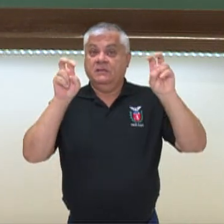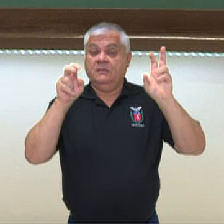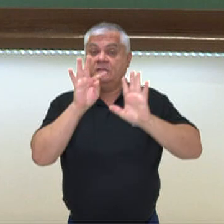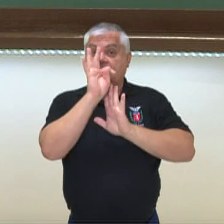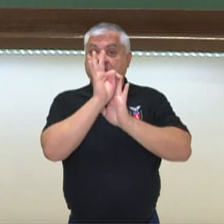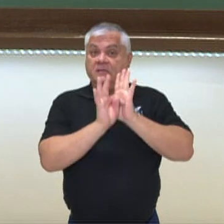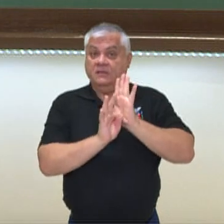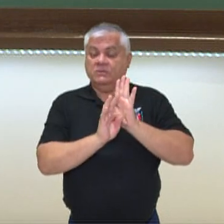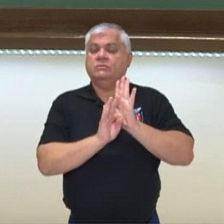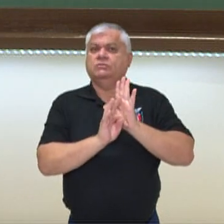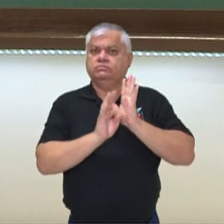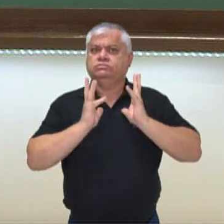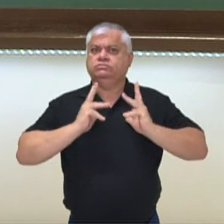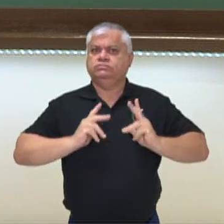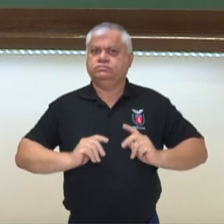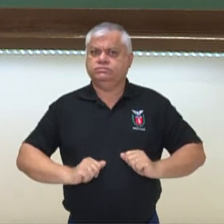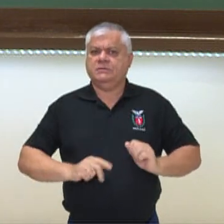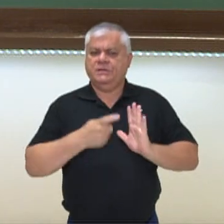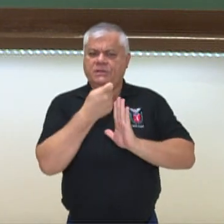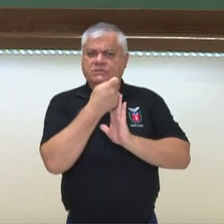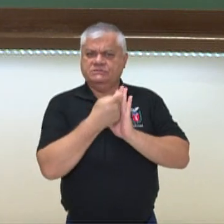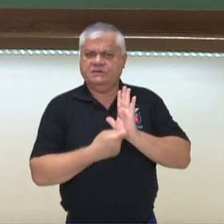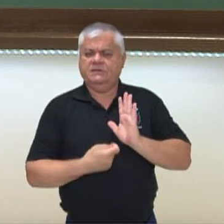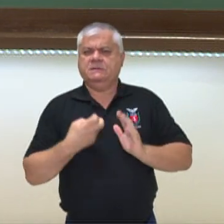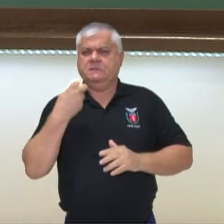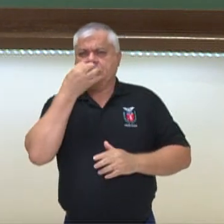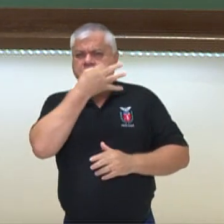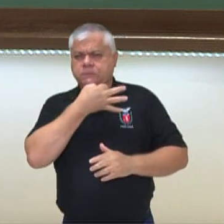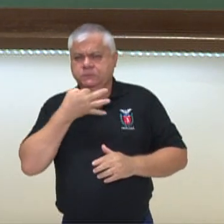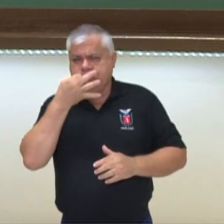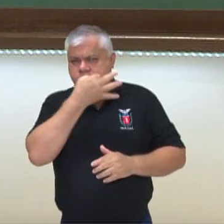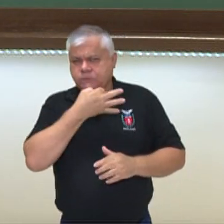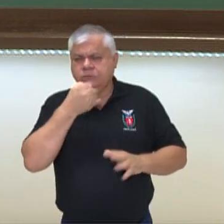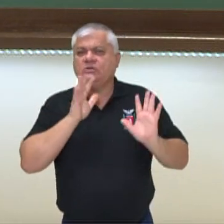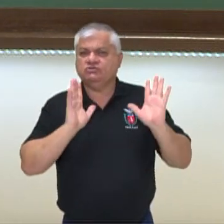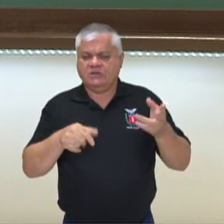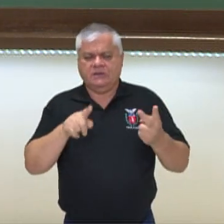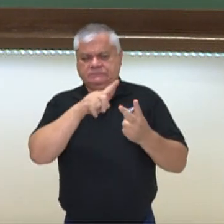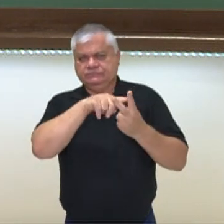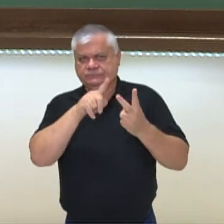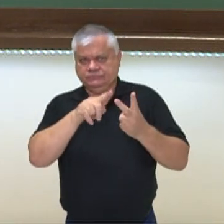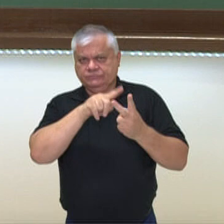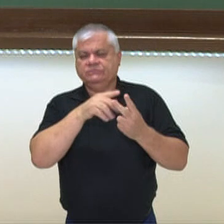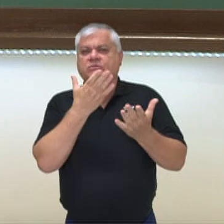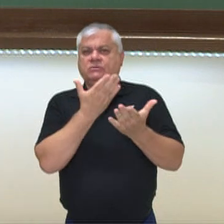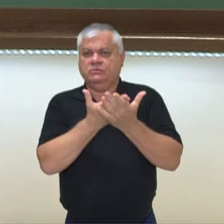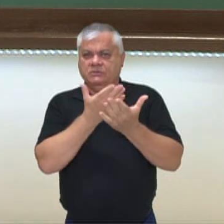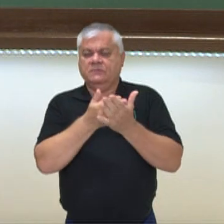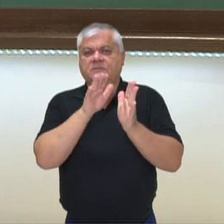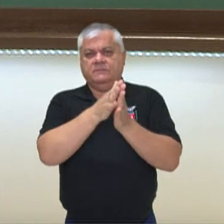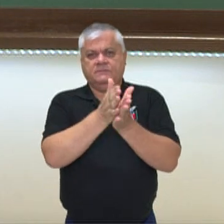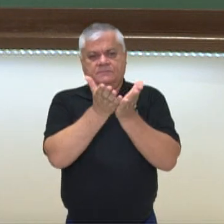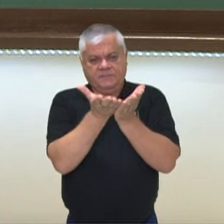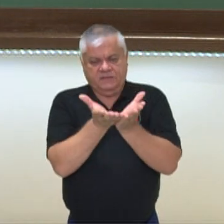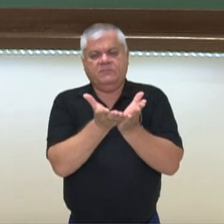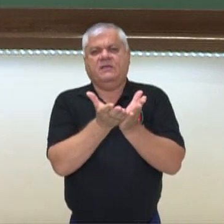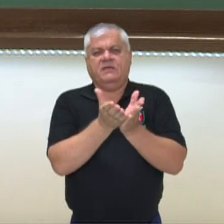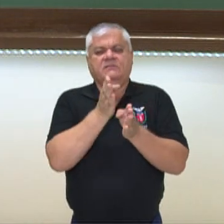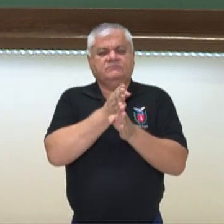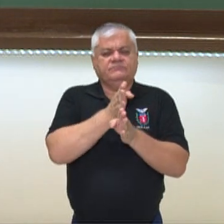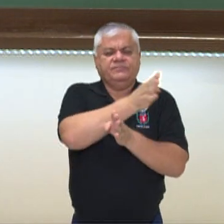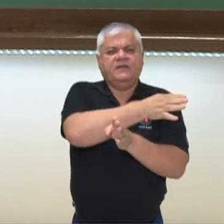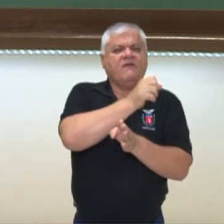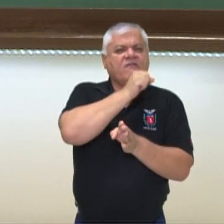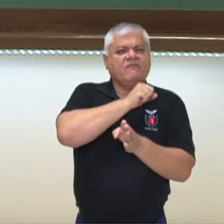sagrados, escritos e orais, orais e escritos. Já estudamos um pouquinho aqui sobre a Bíblia, Antigo Testamento e Novo